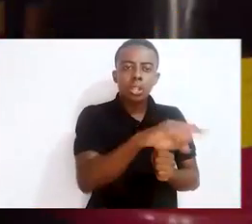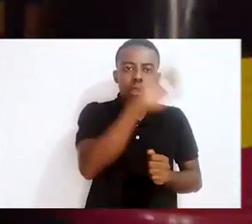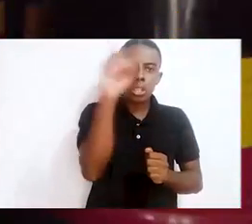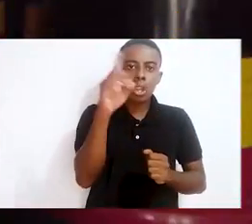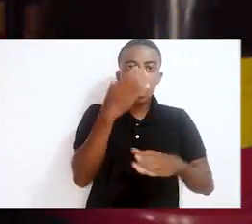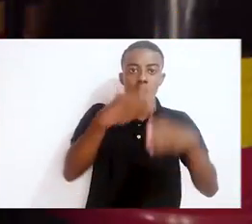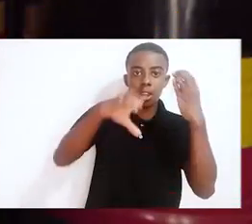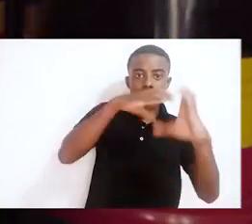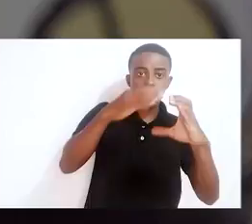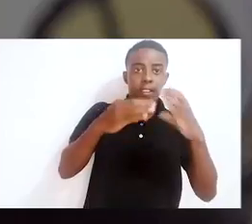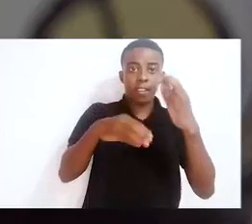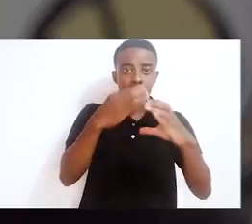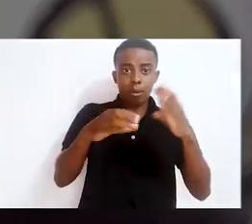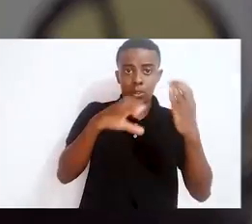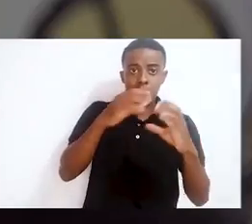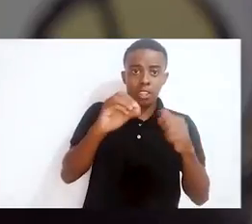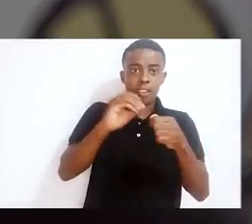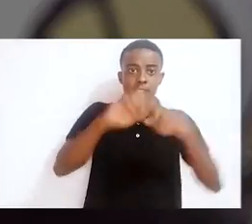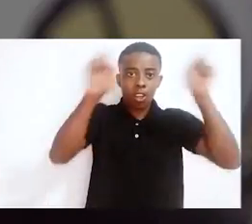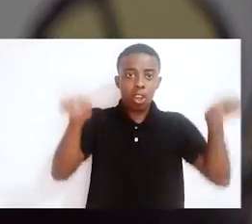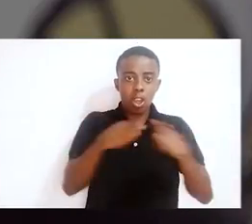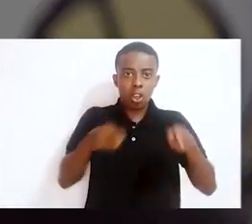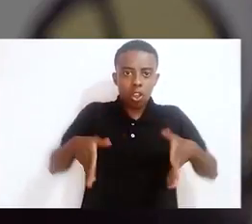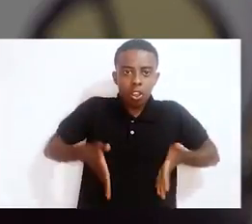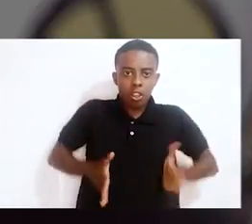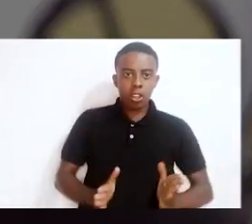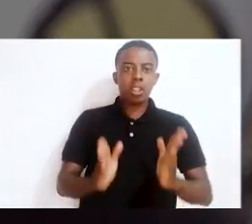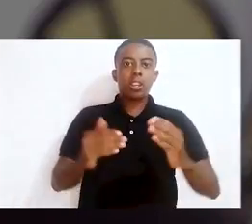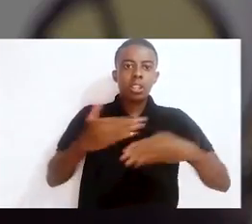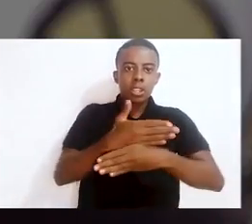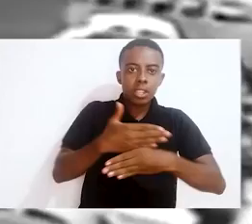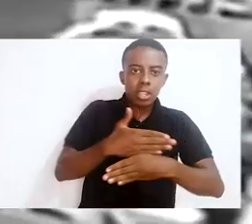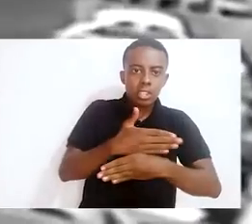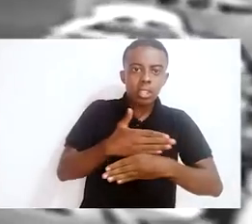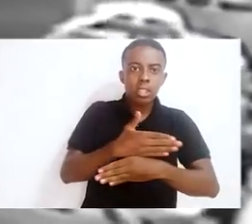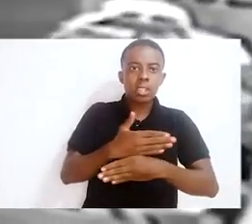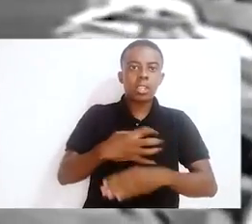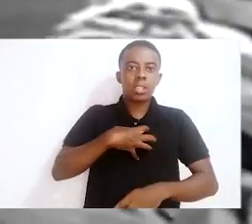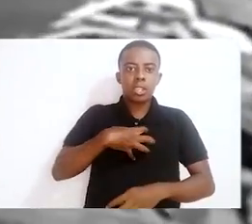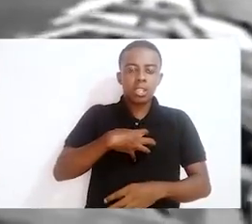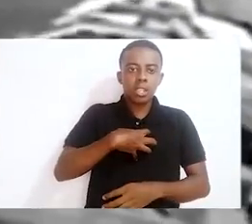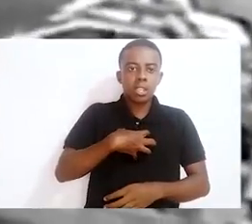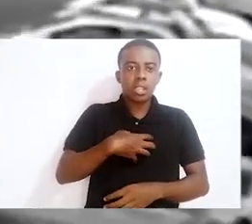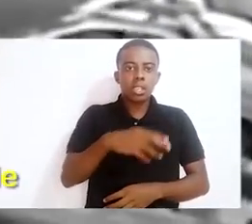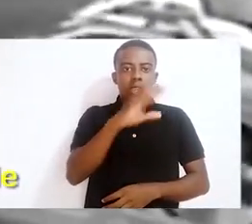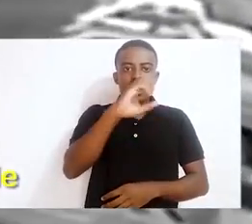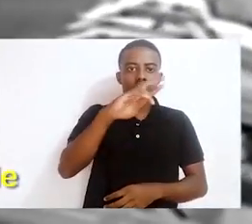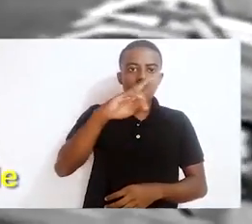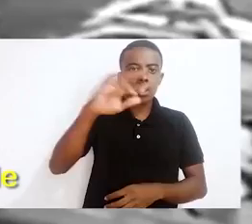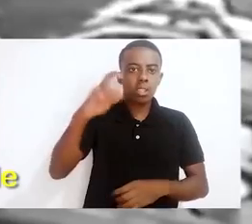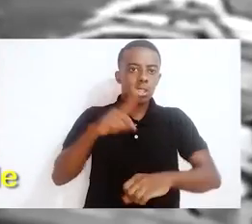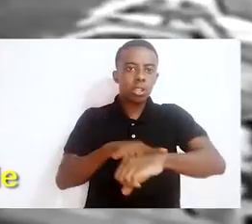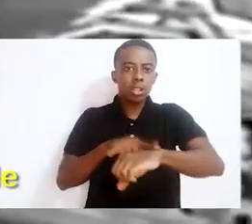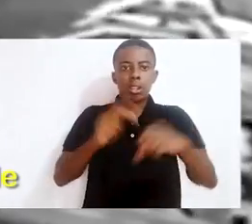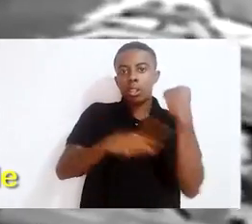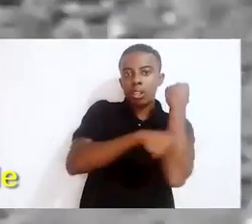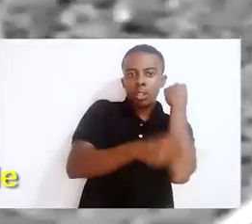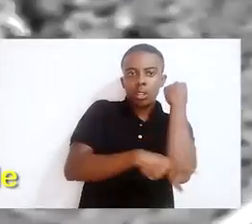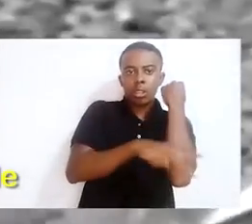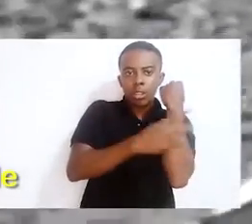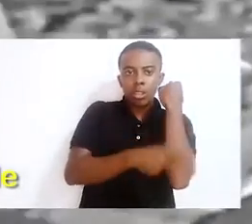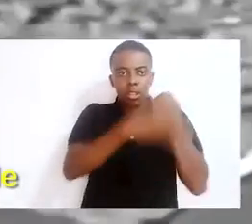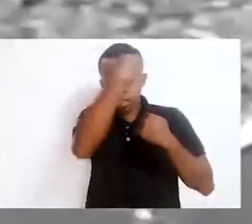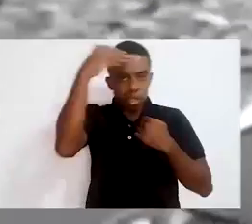A música faz referências a onde o Olodum foi fundado, na cidade de Salvador. Faz duras críticas ao período em que o Pelourinho foi esquecido